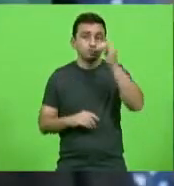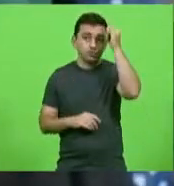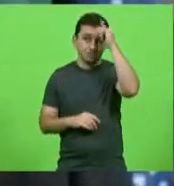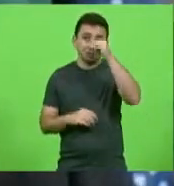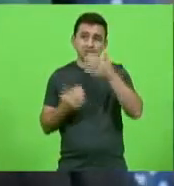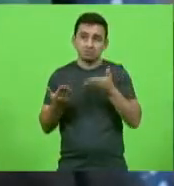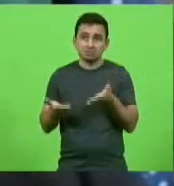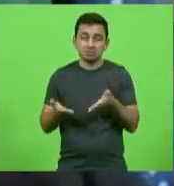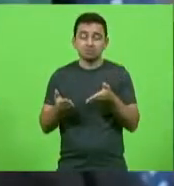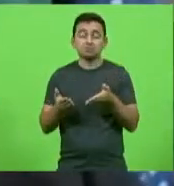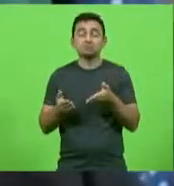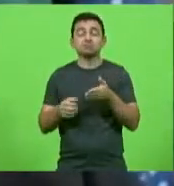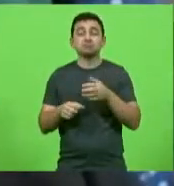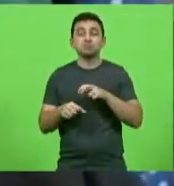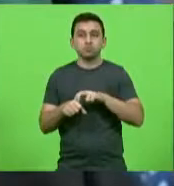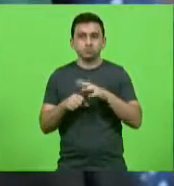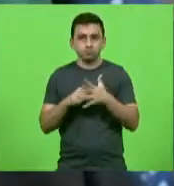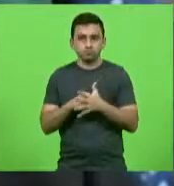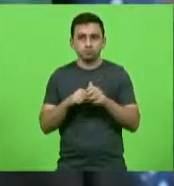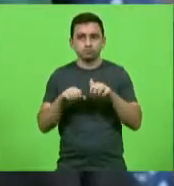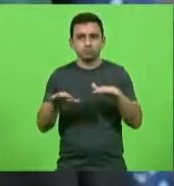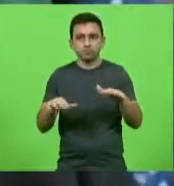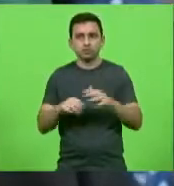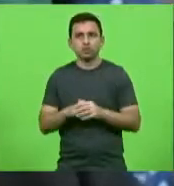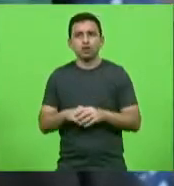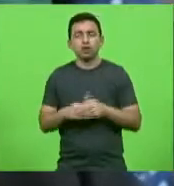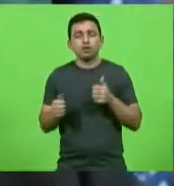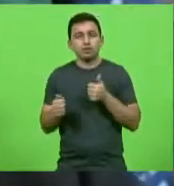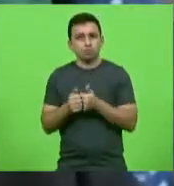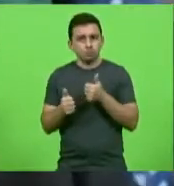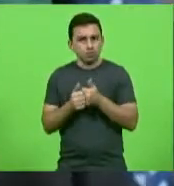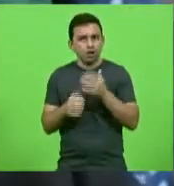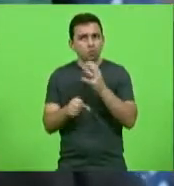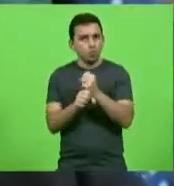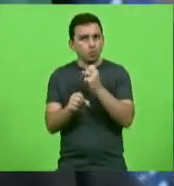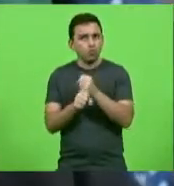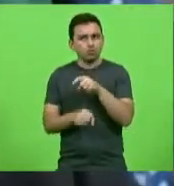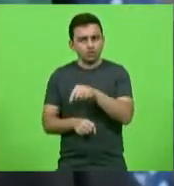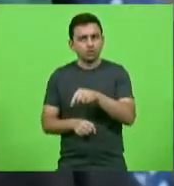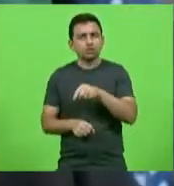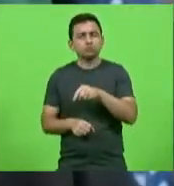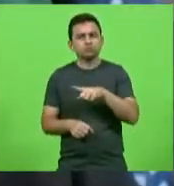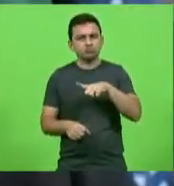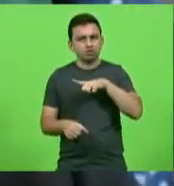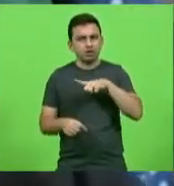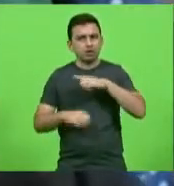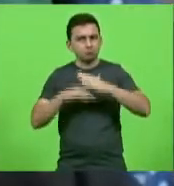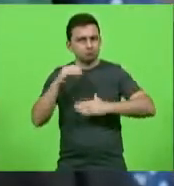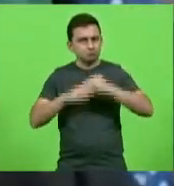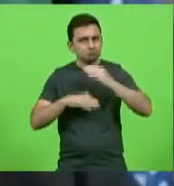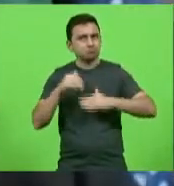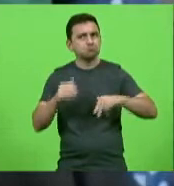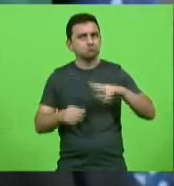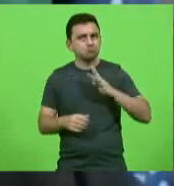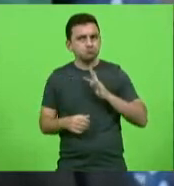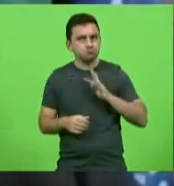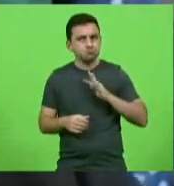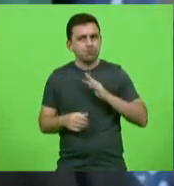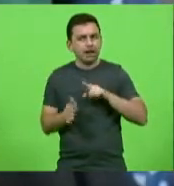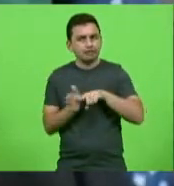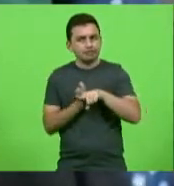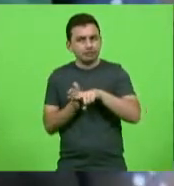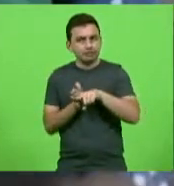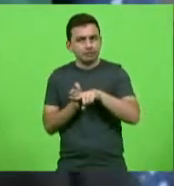pandemia. Sendo o Tribunal de Contas um órgão dotado de expertise e cuja função principal perpassa a análise